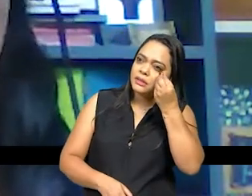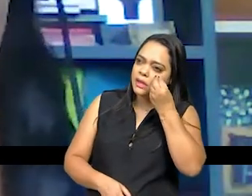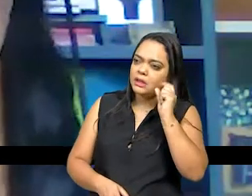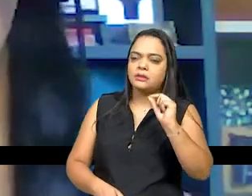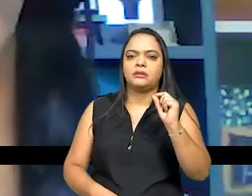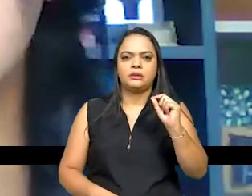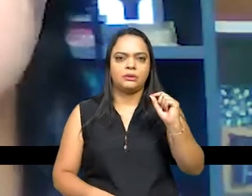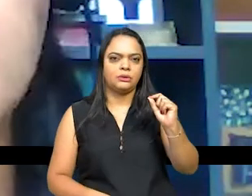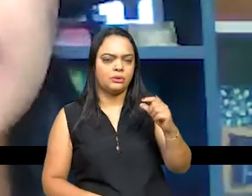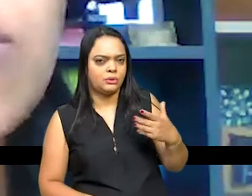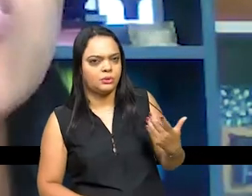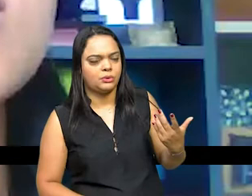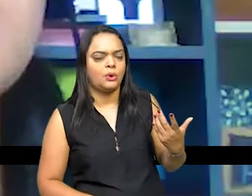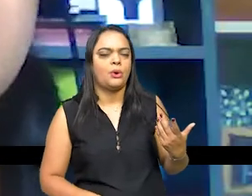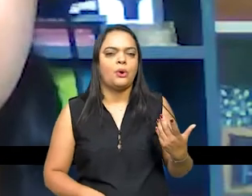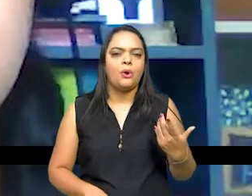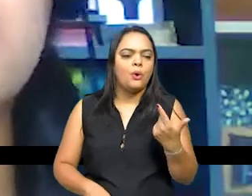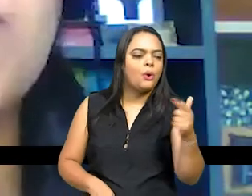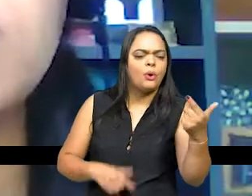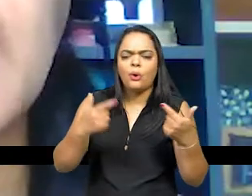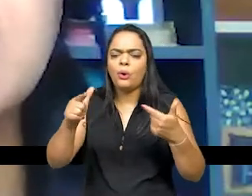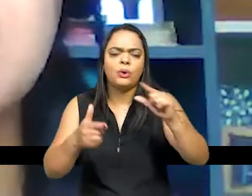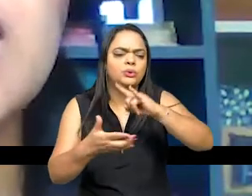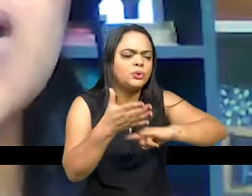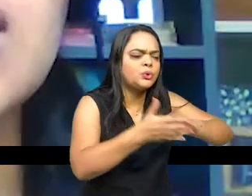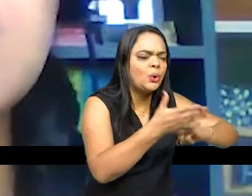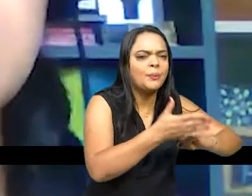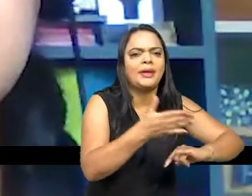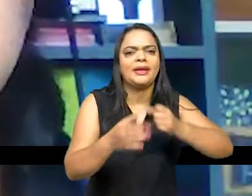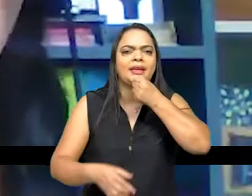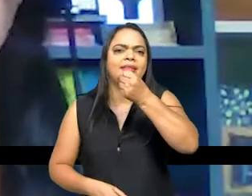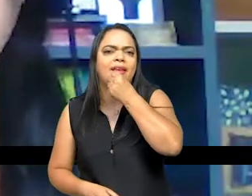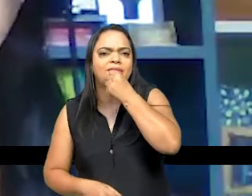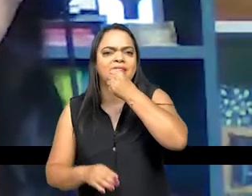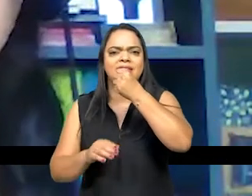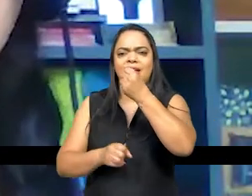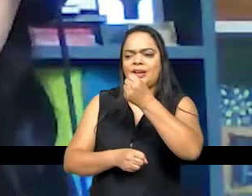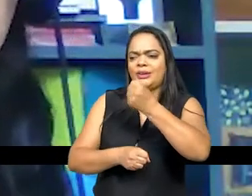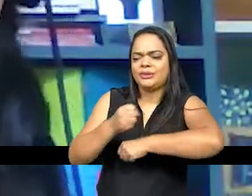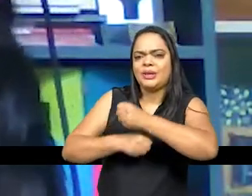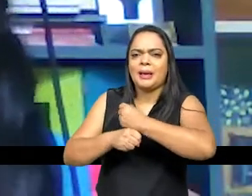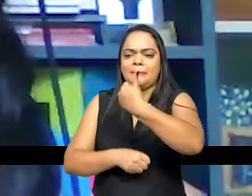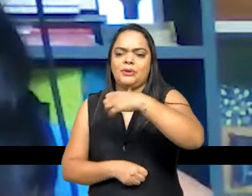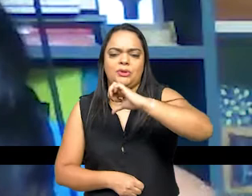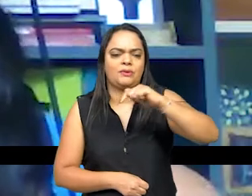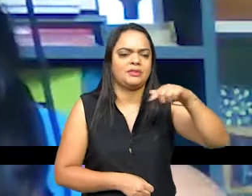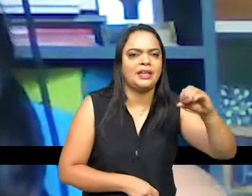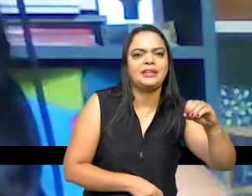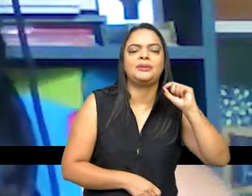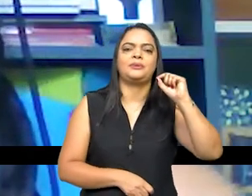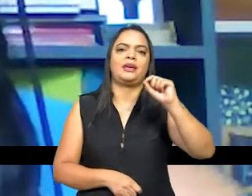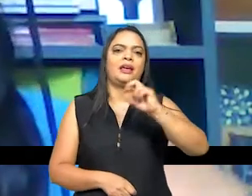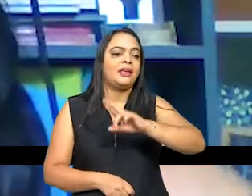fontes, inclusive de escritos e de entrevistas que foram dadas lá na década de 70, dizendo que não foi